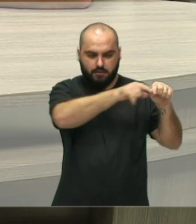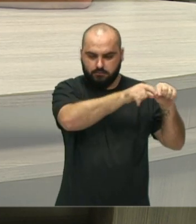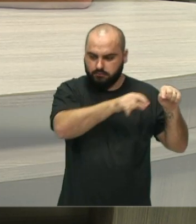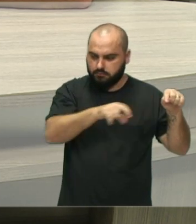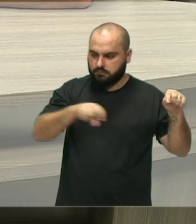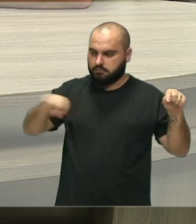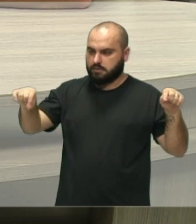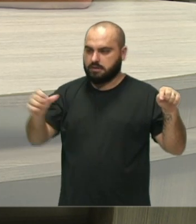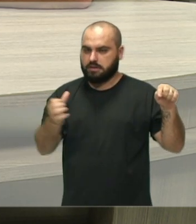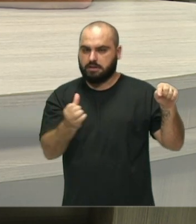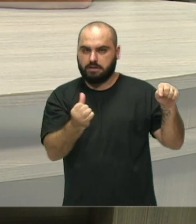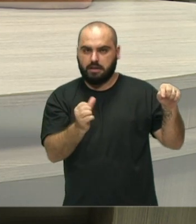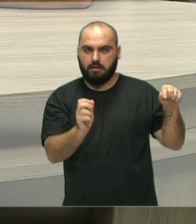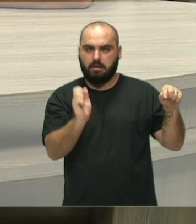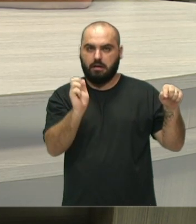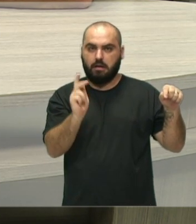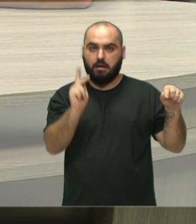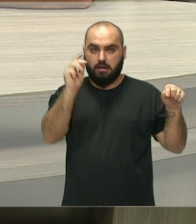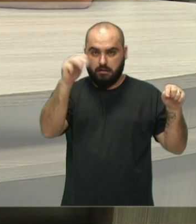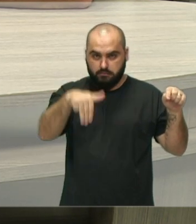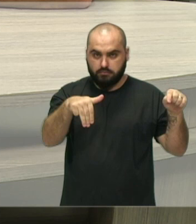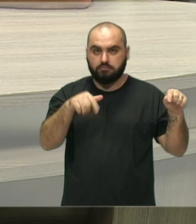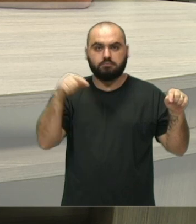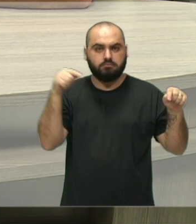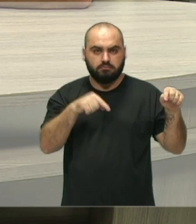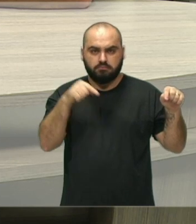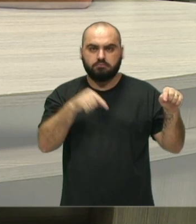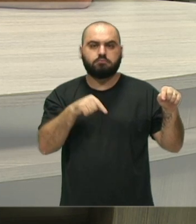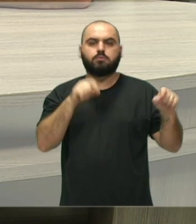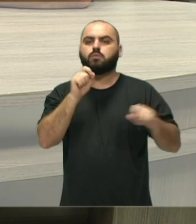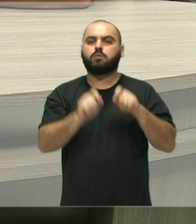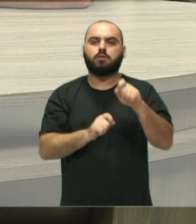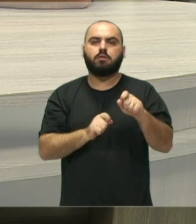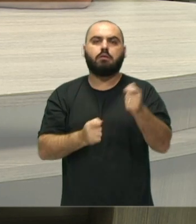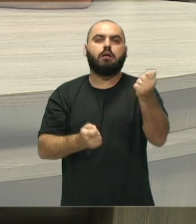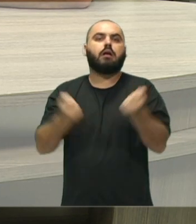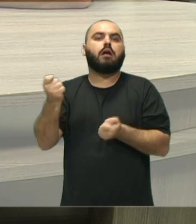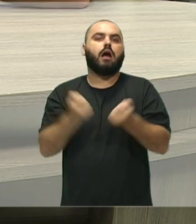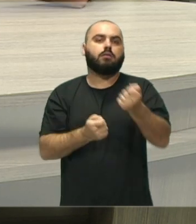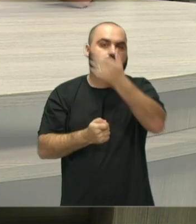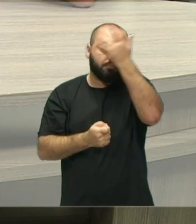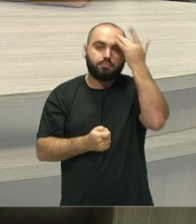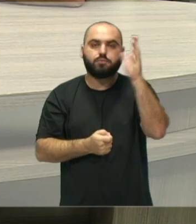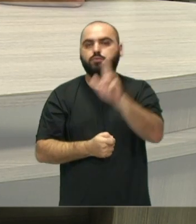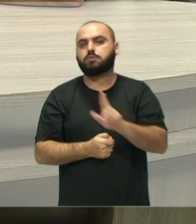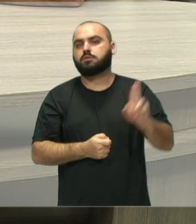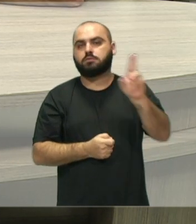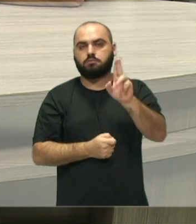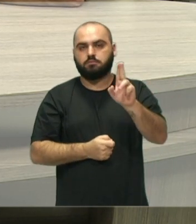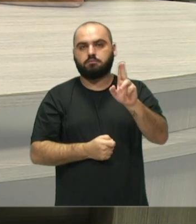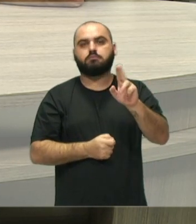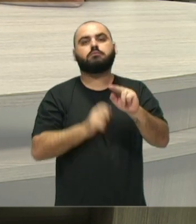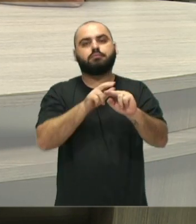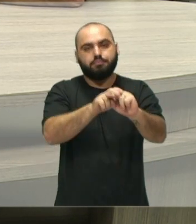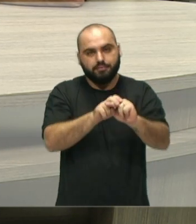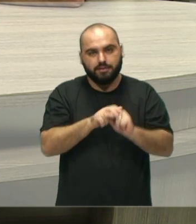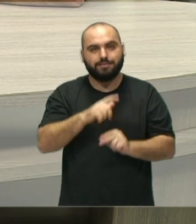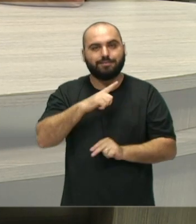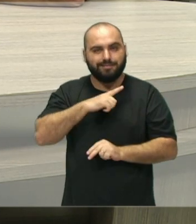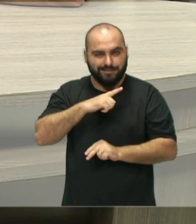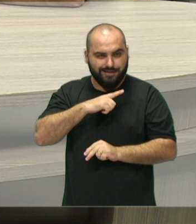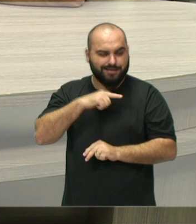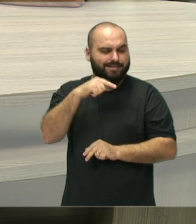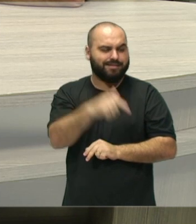pequenos deslocamentos dentro da cidade, via de regra, são feitas de carro. e é o que acaba por gerar o